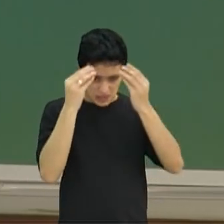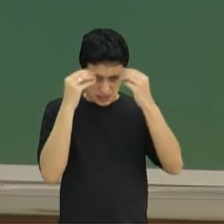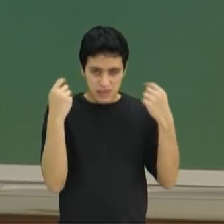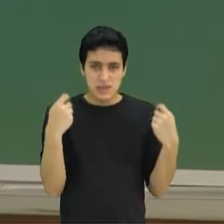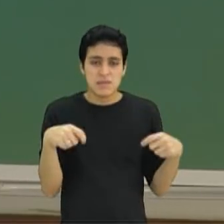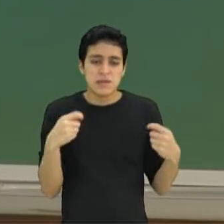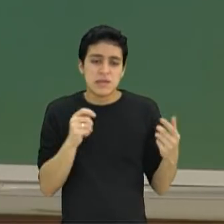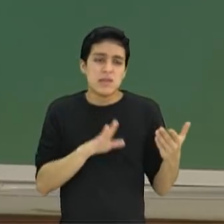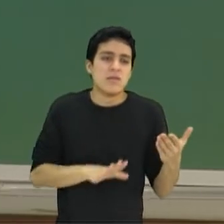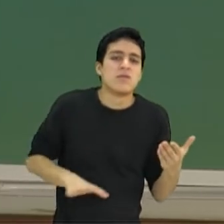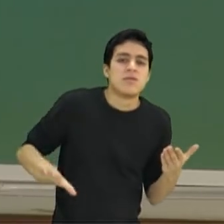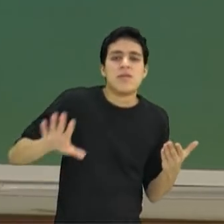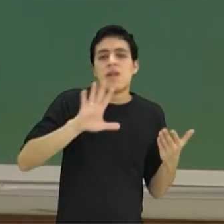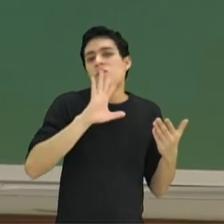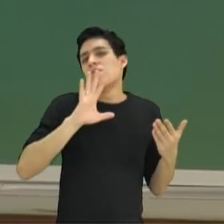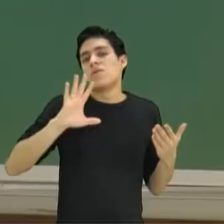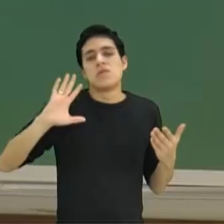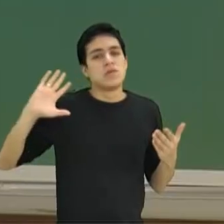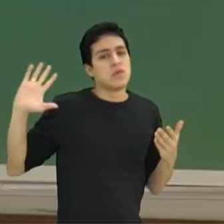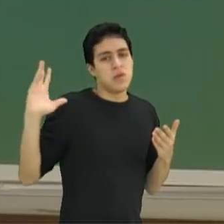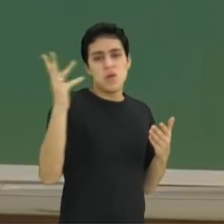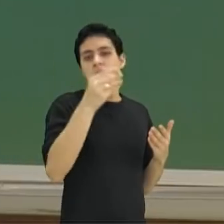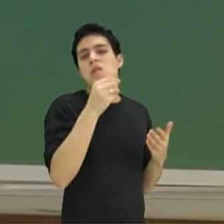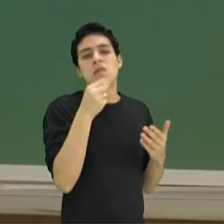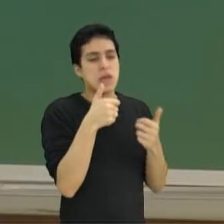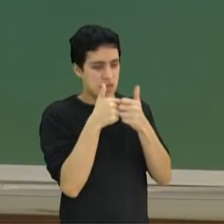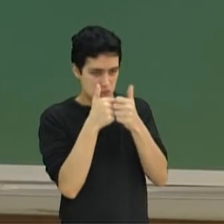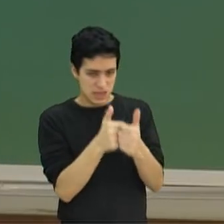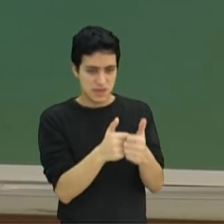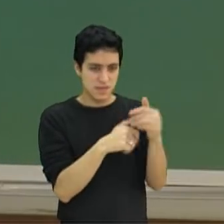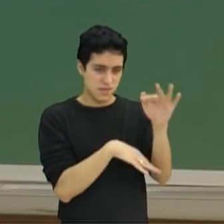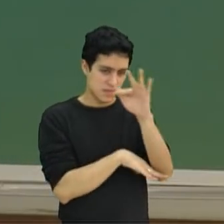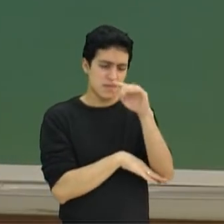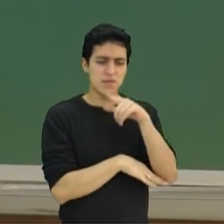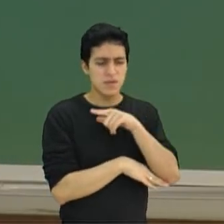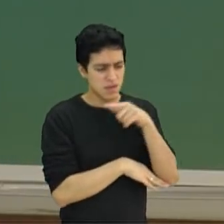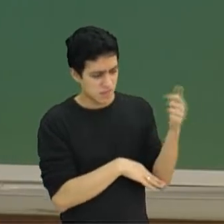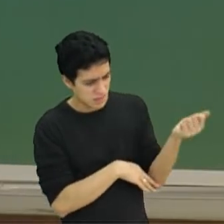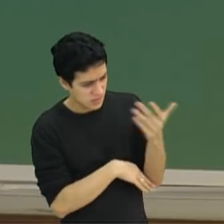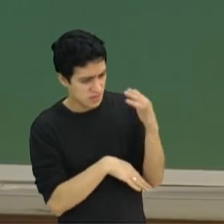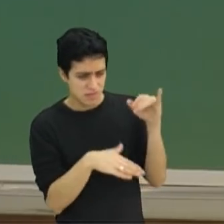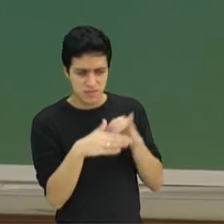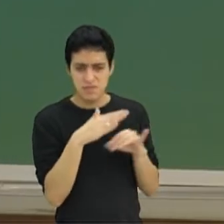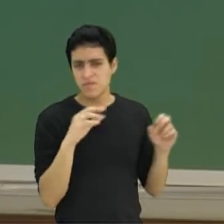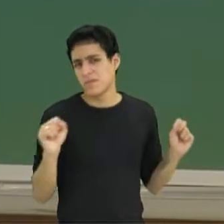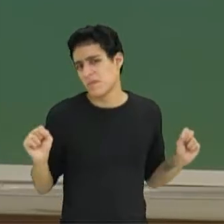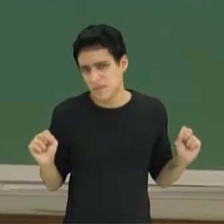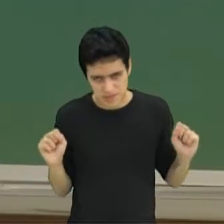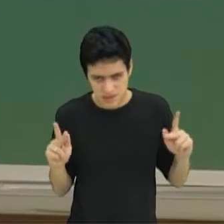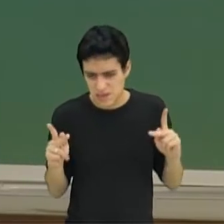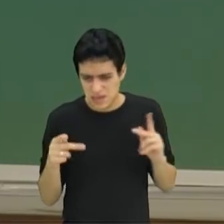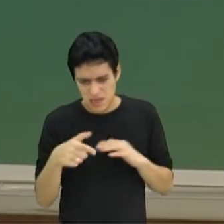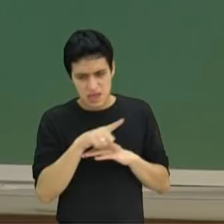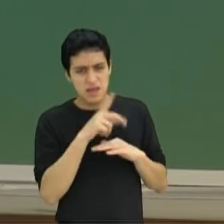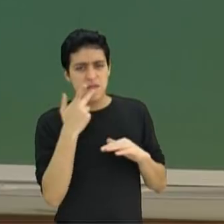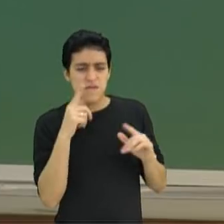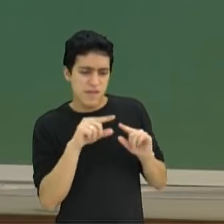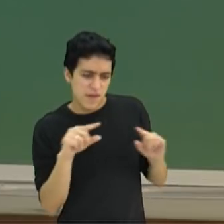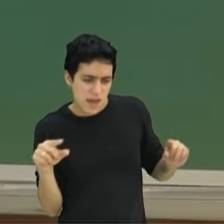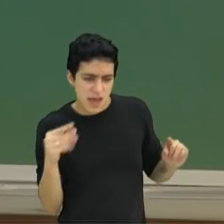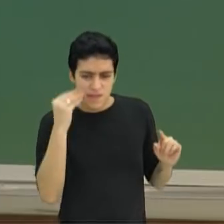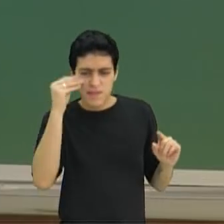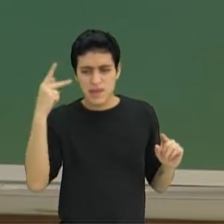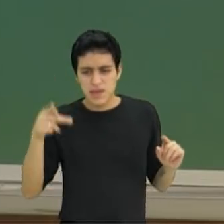abranger todos, né? Deve tender à formalidade. Claro, temos traços informais, como ela cita algumas frases ali de